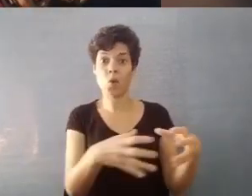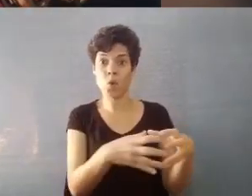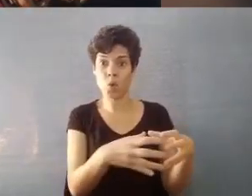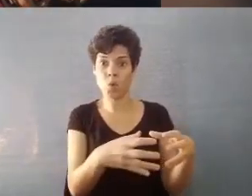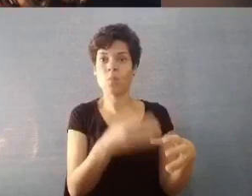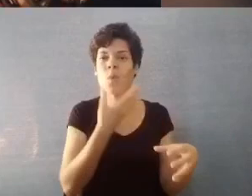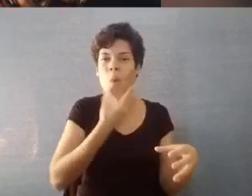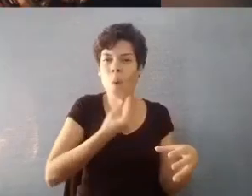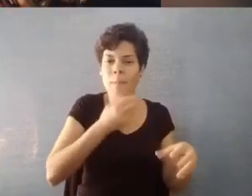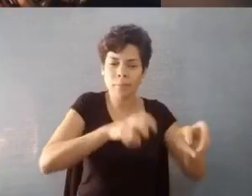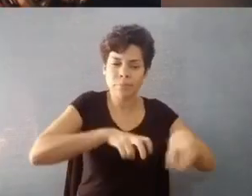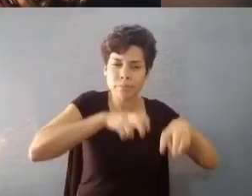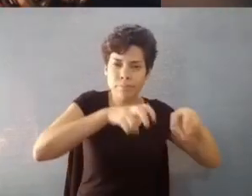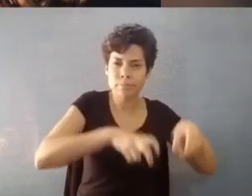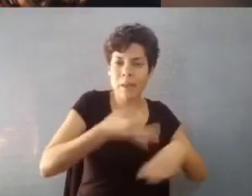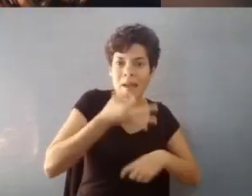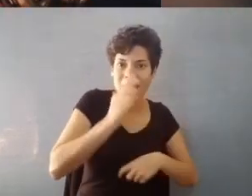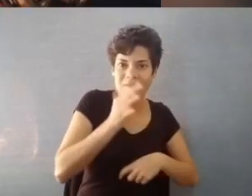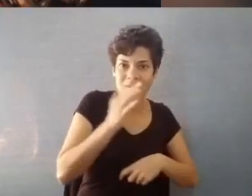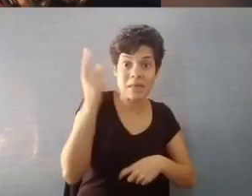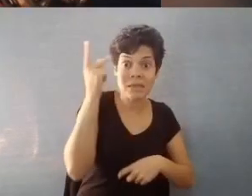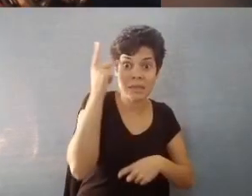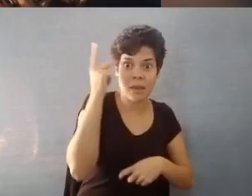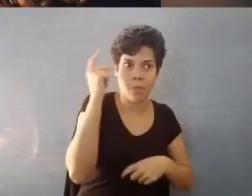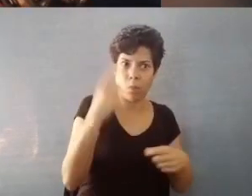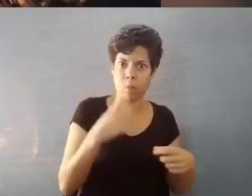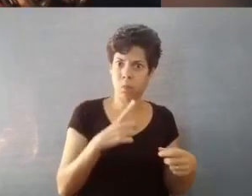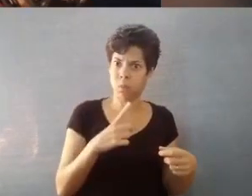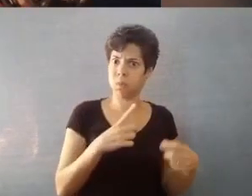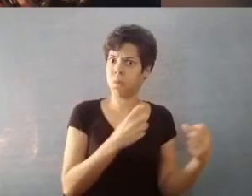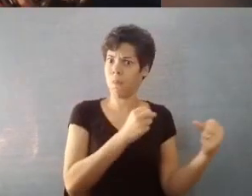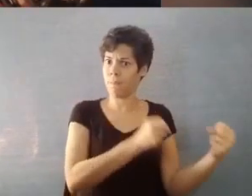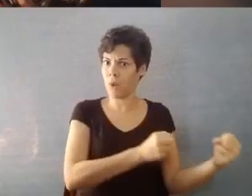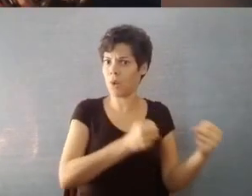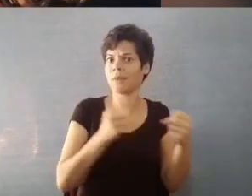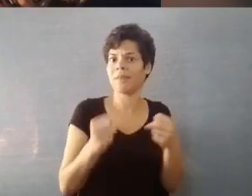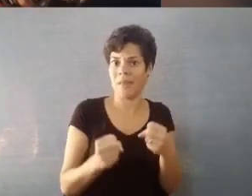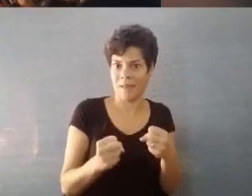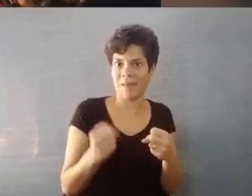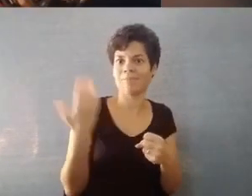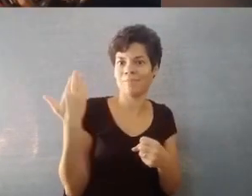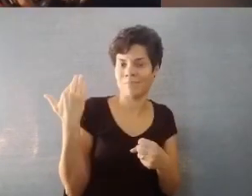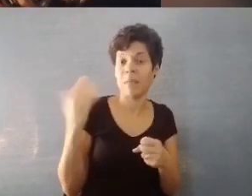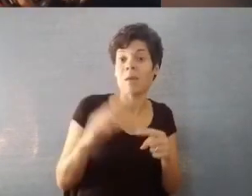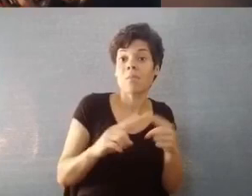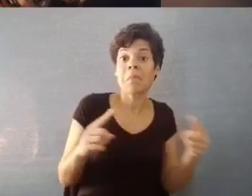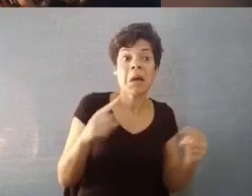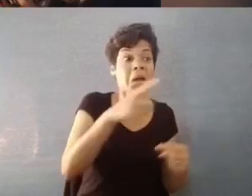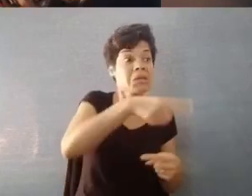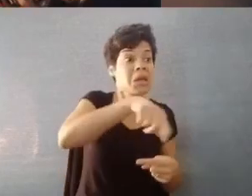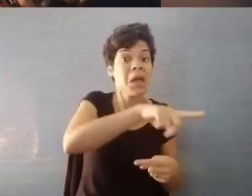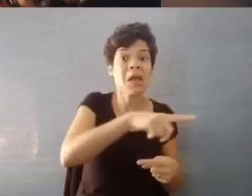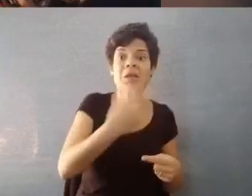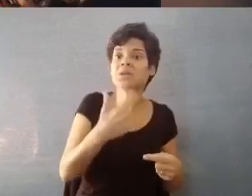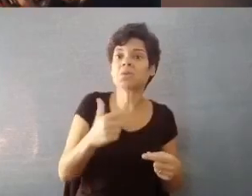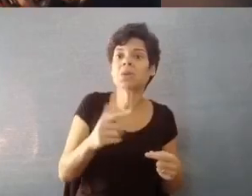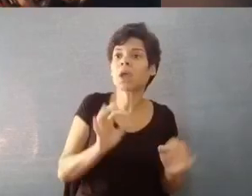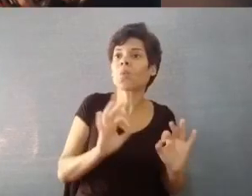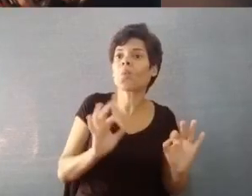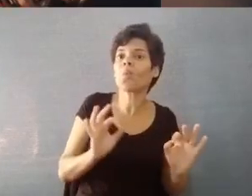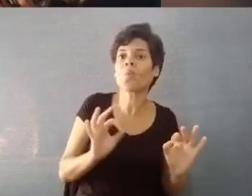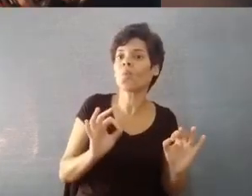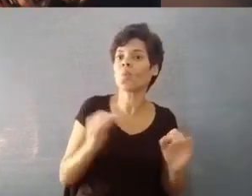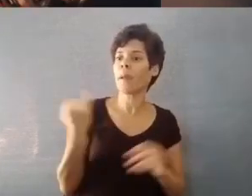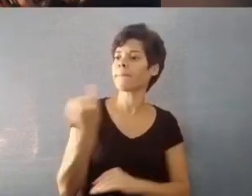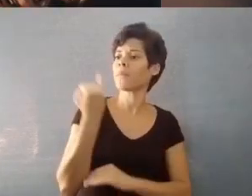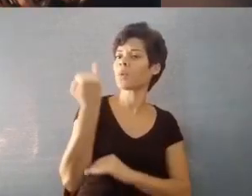paulistas, muito poderosos na época, não tinham cargos importantes no governo de Dom